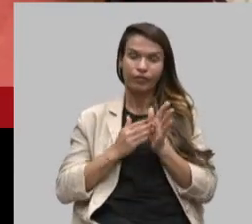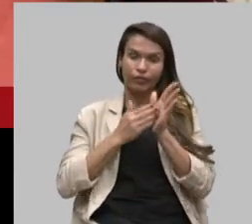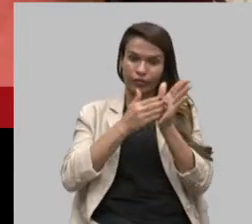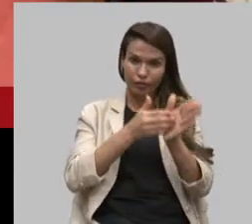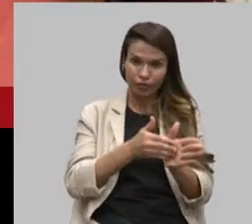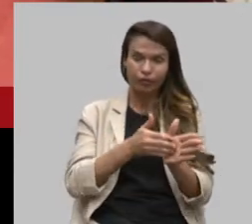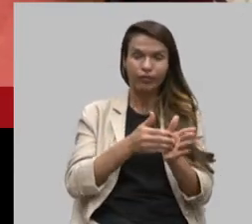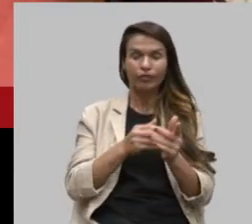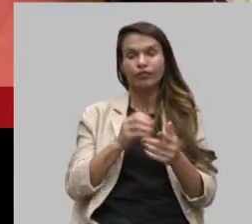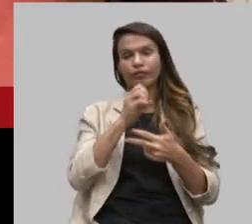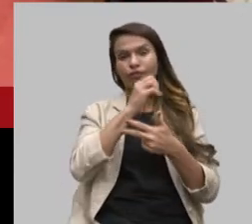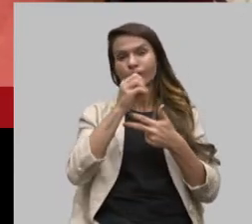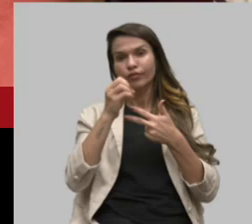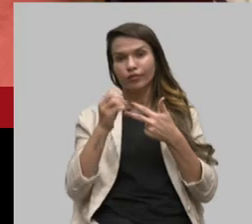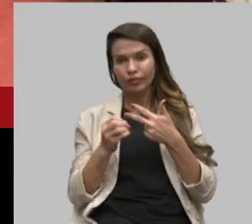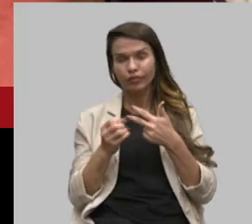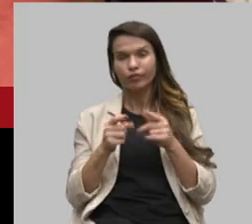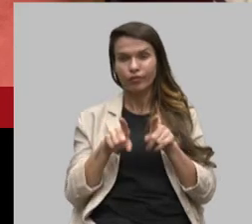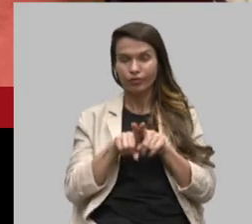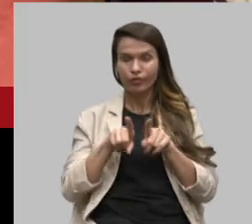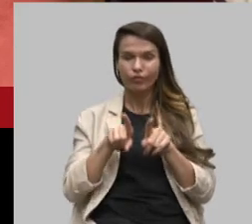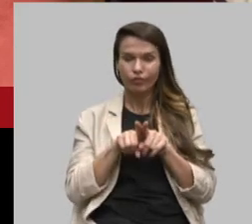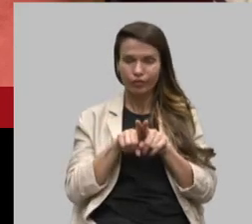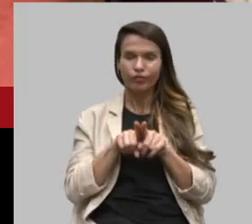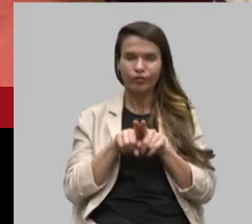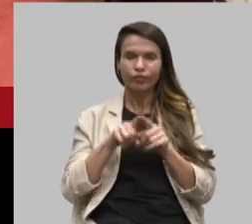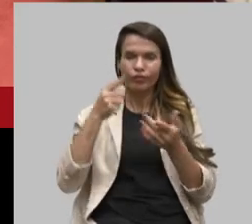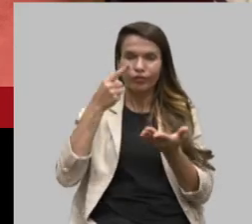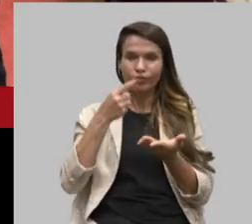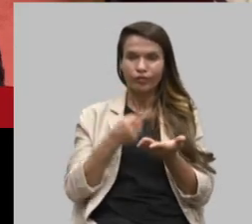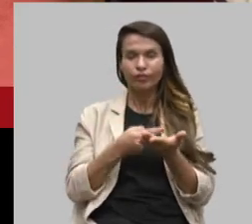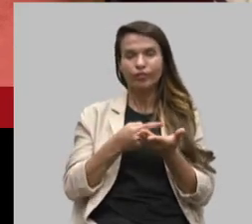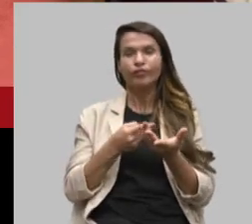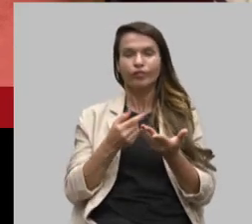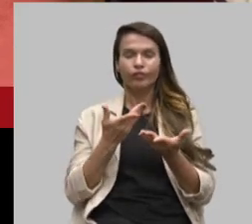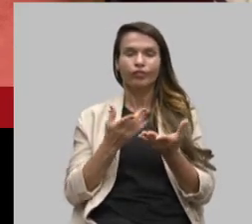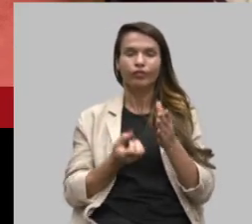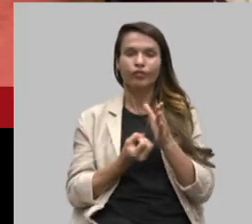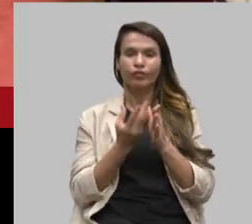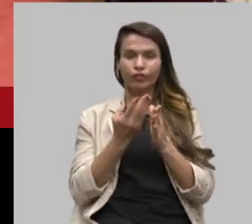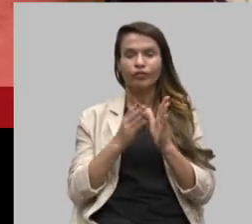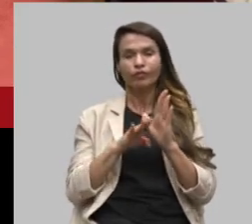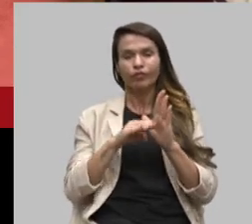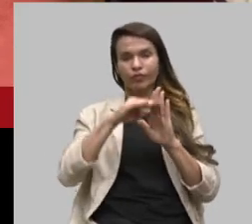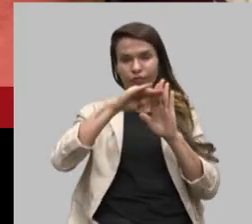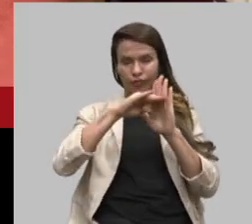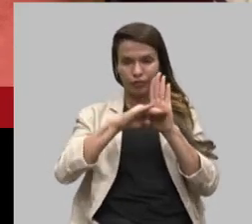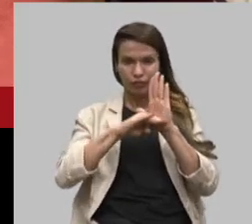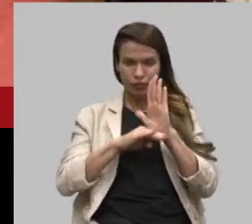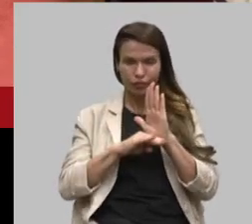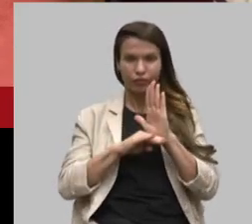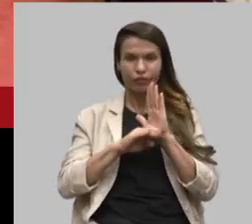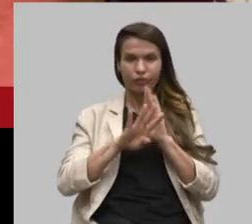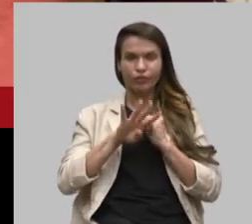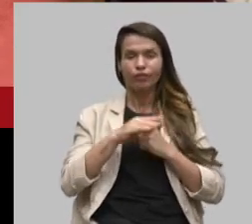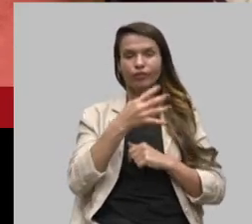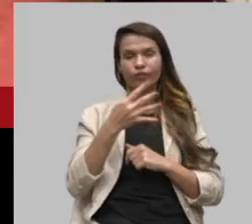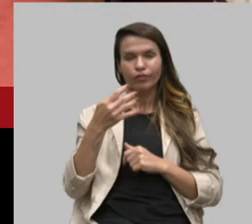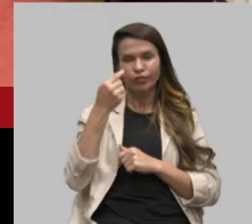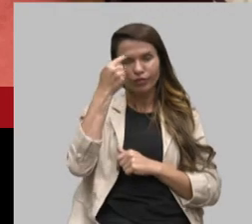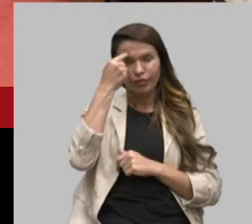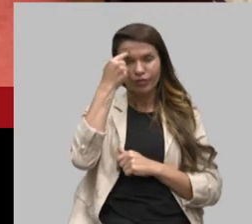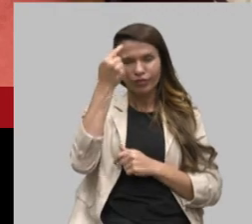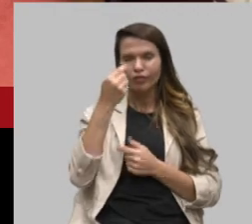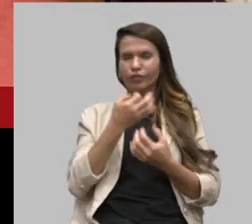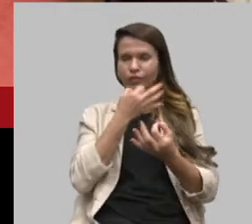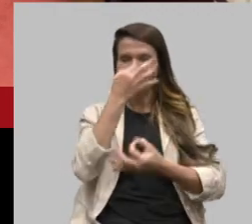Enem toma da mesma rédia para construir a sua matriz porém prevendo uma pensamento mais crítico dos Estudantes então